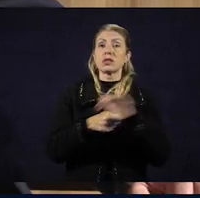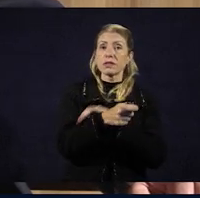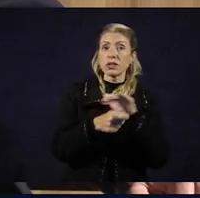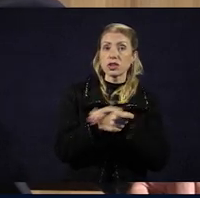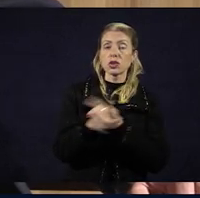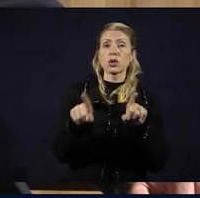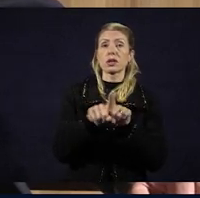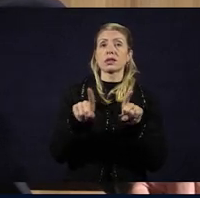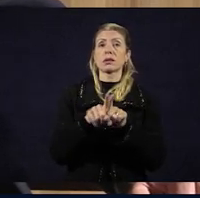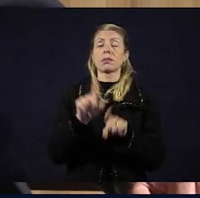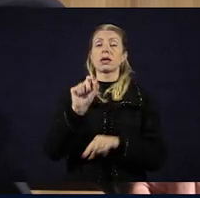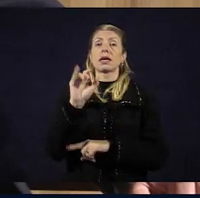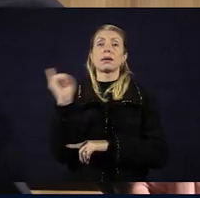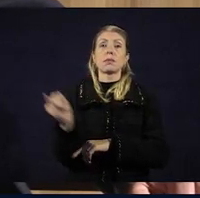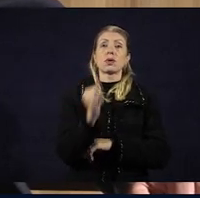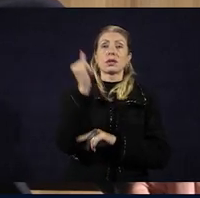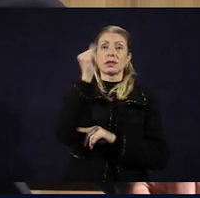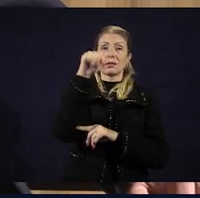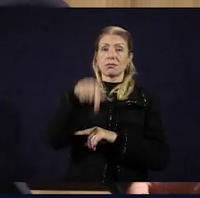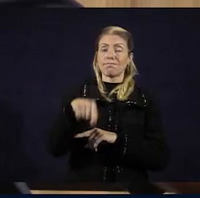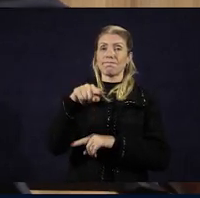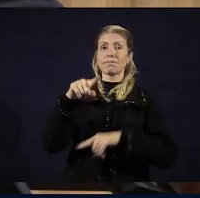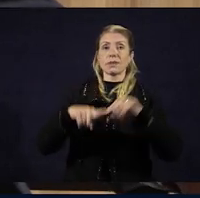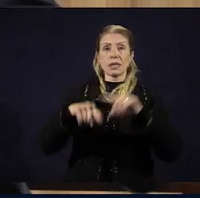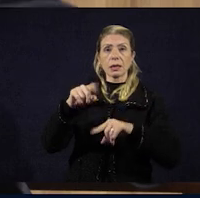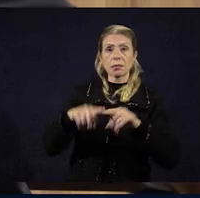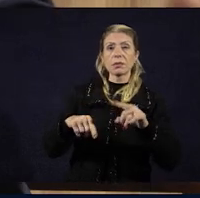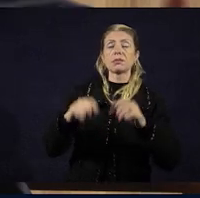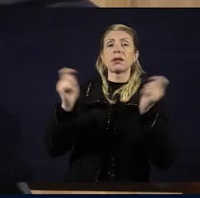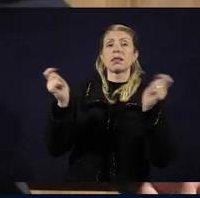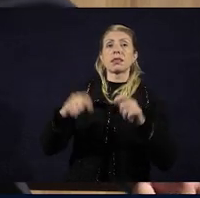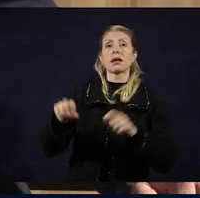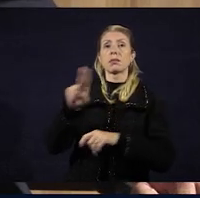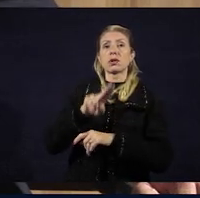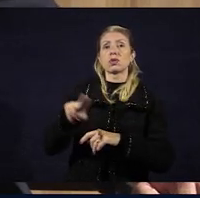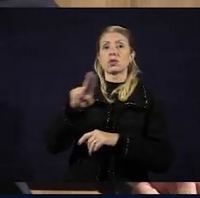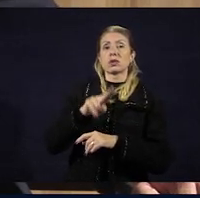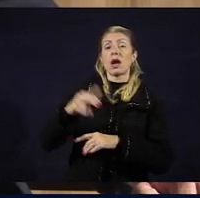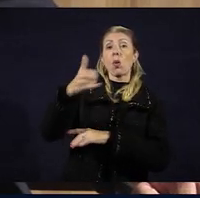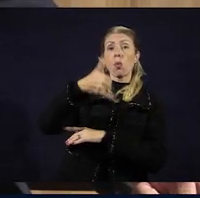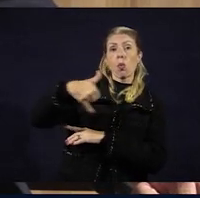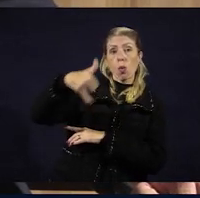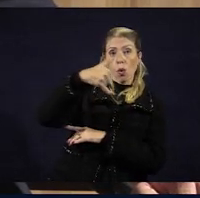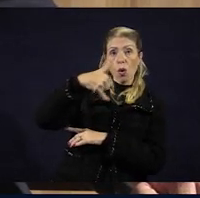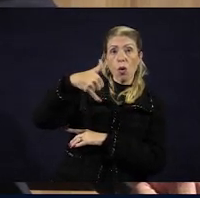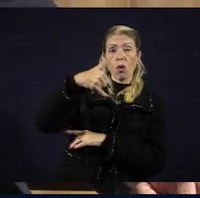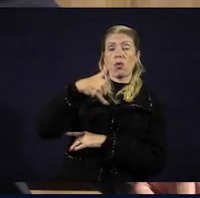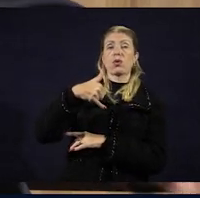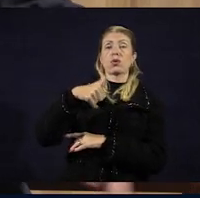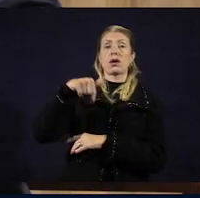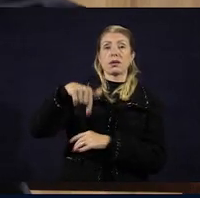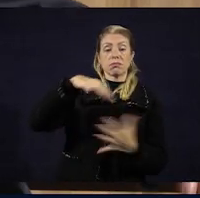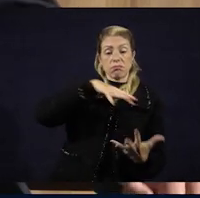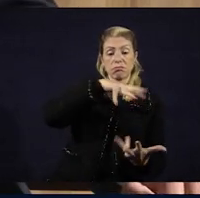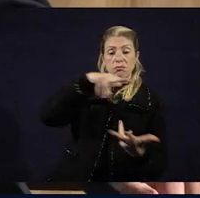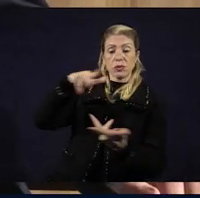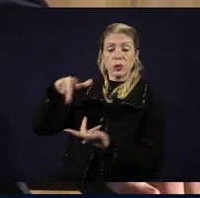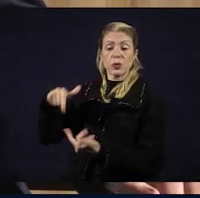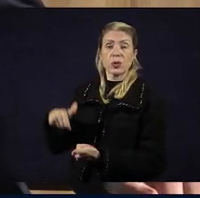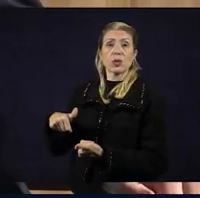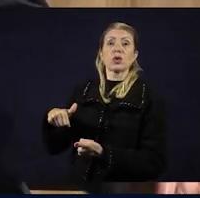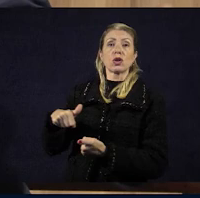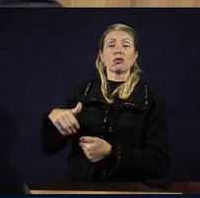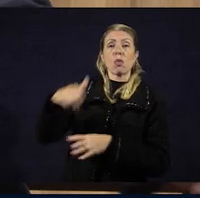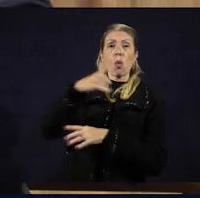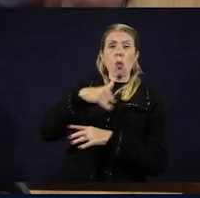warners da importância dessa matéria-prima da versão da versatilidade do óleo aqui no mundo de gorduras